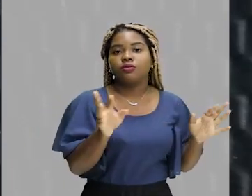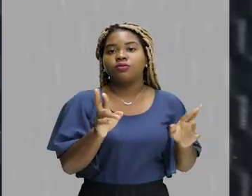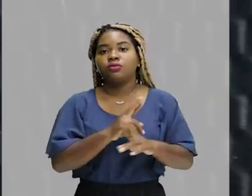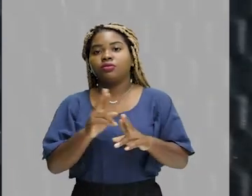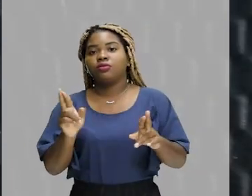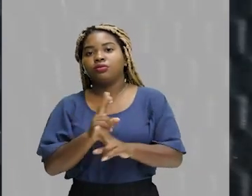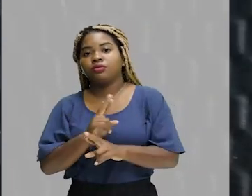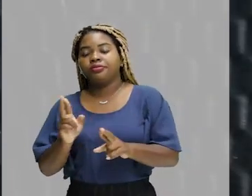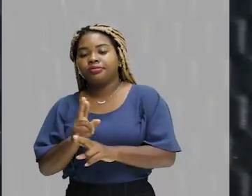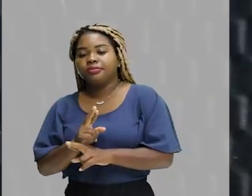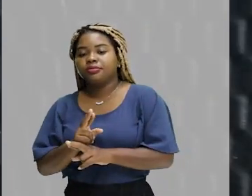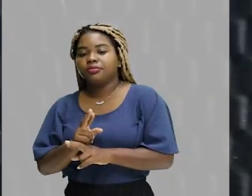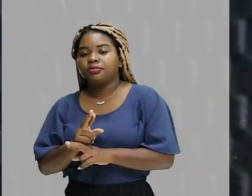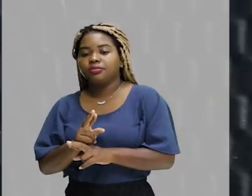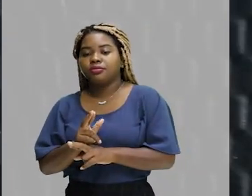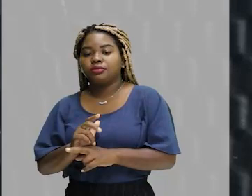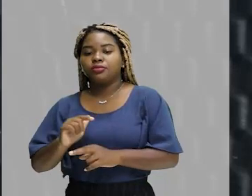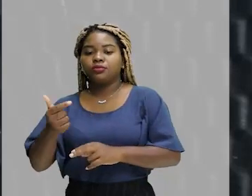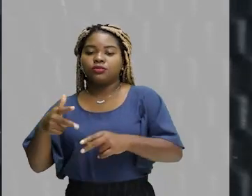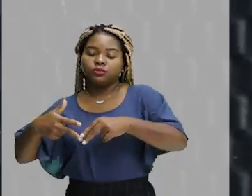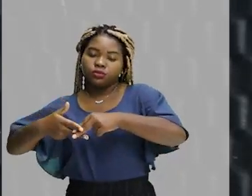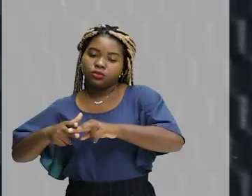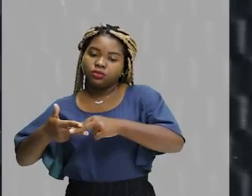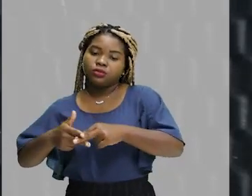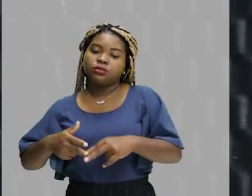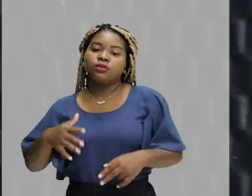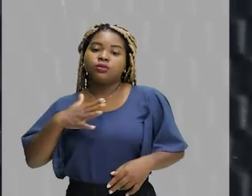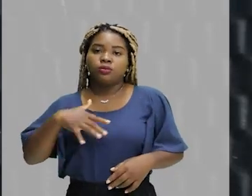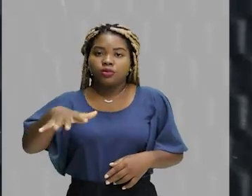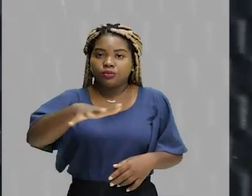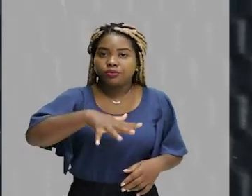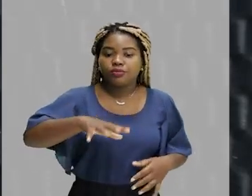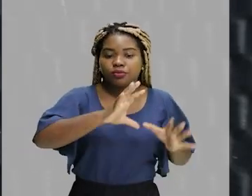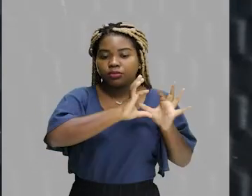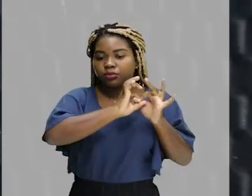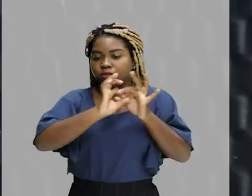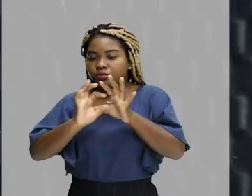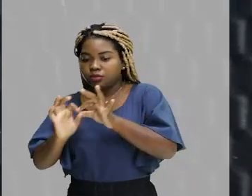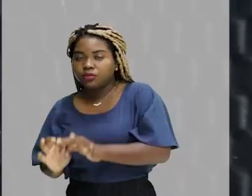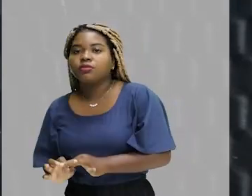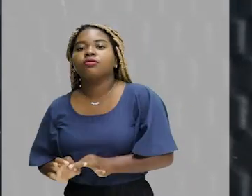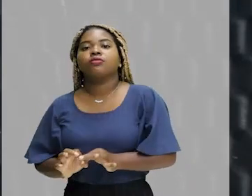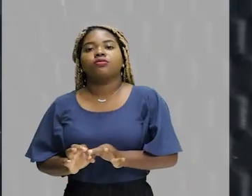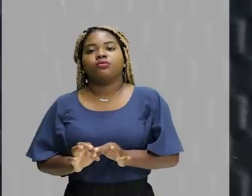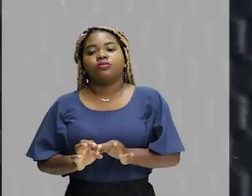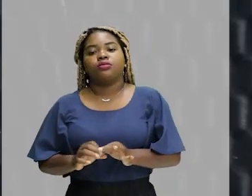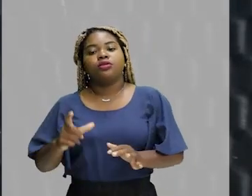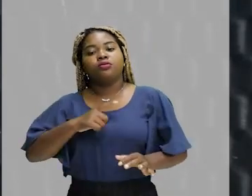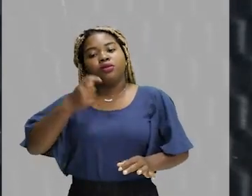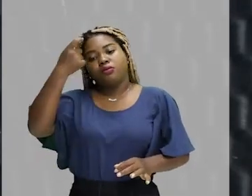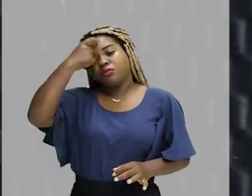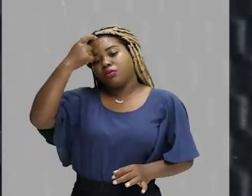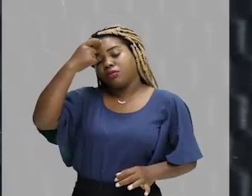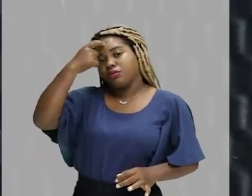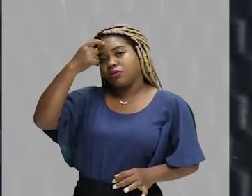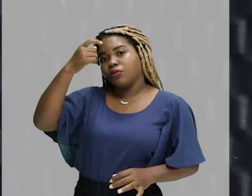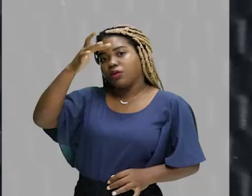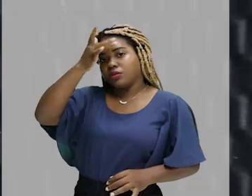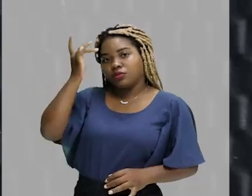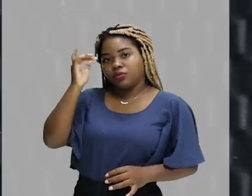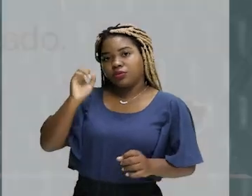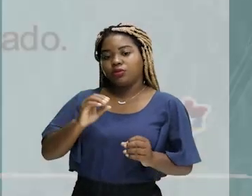vou trazer dentro de mim, do meio em que eu vivo, do meu contexto, da minha história. Então, tem muito da memória popular dentro